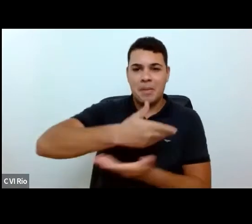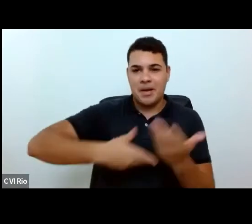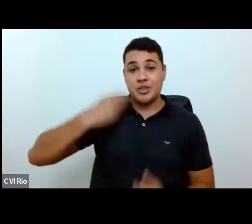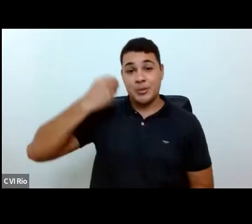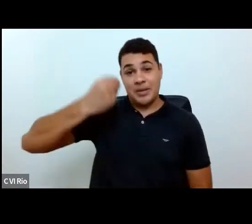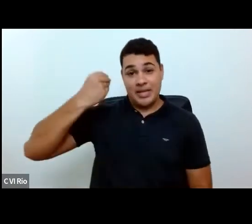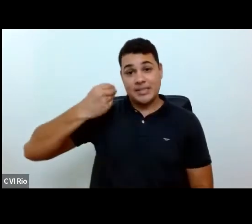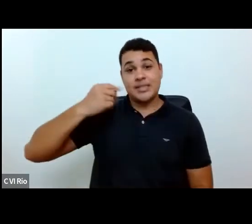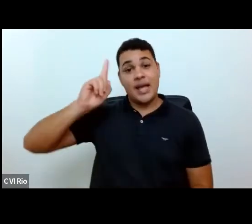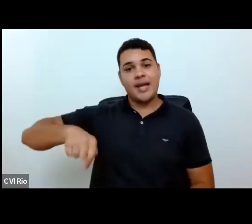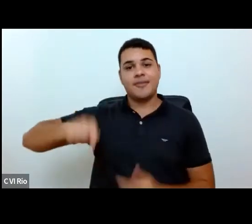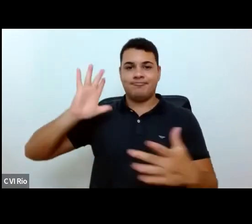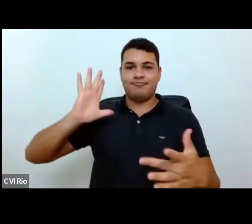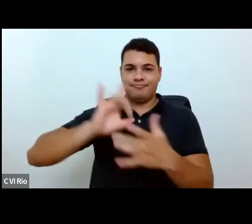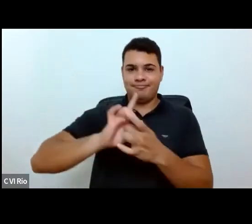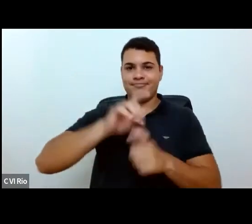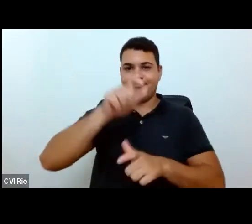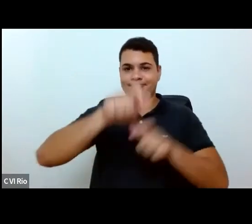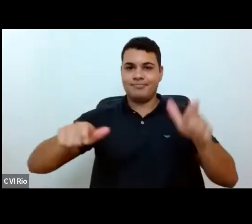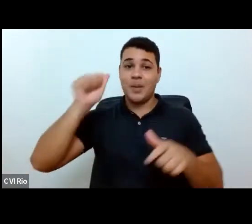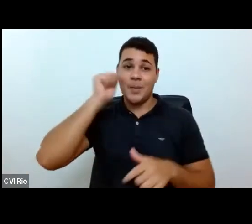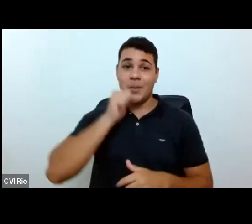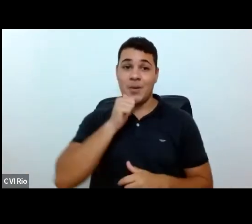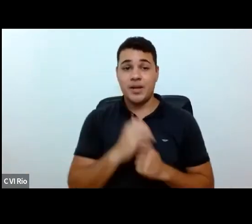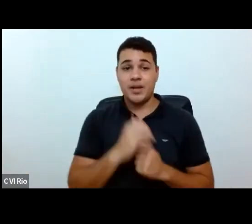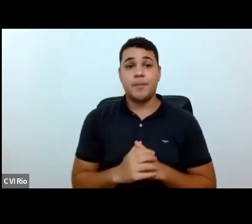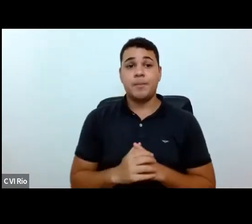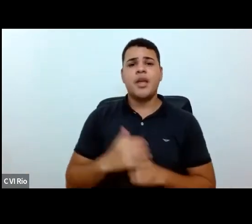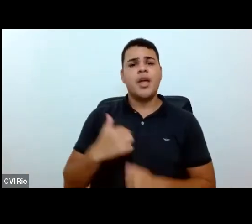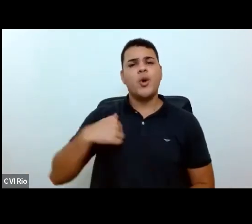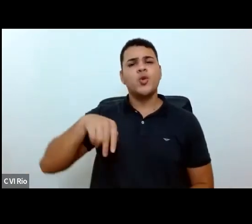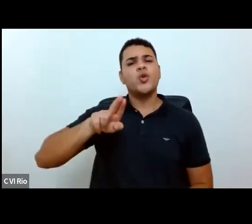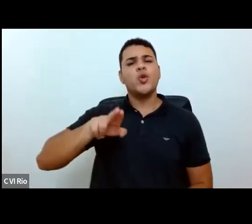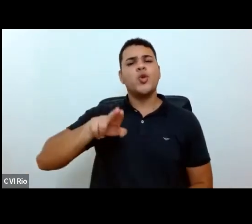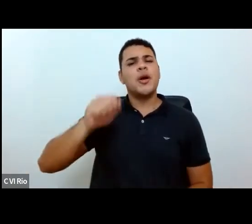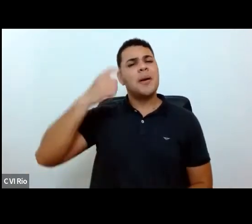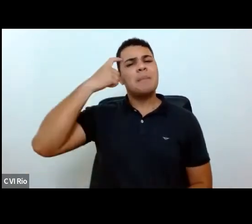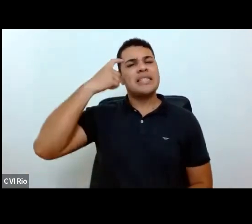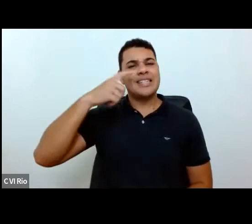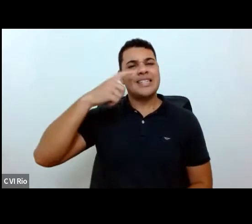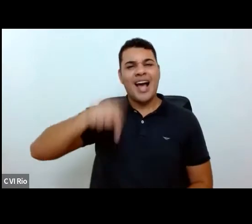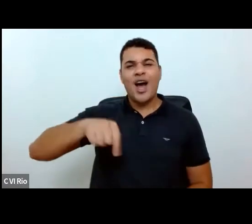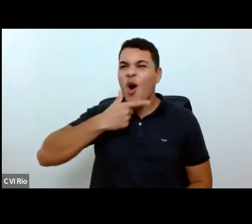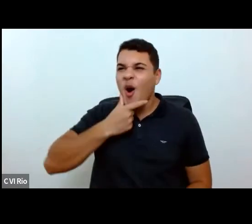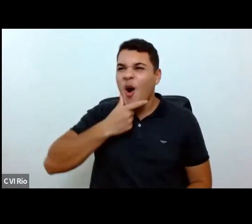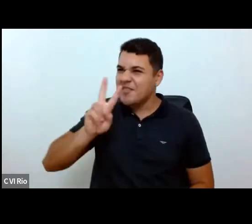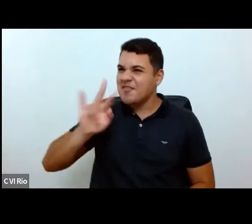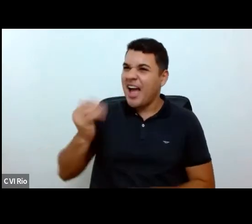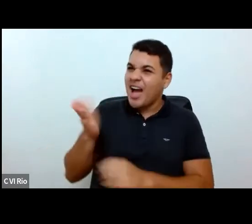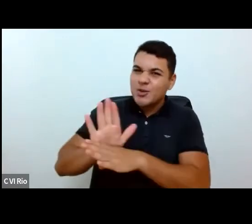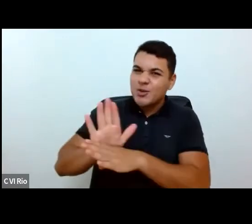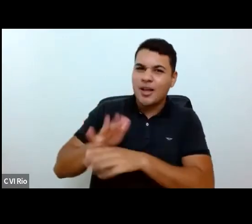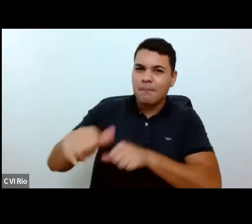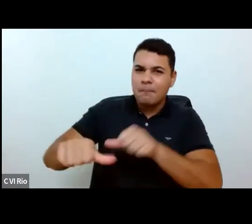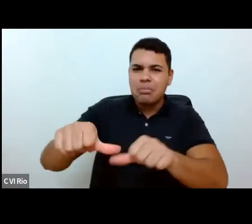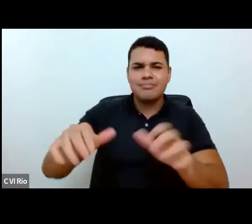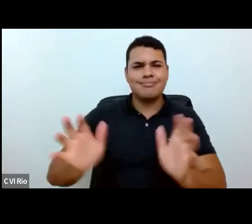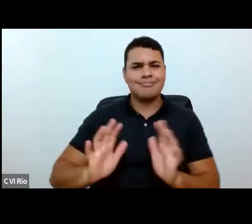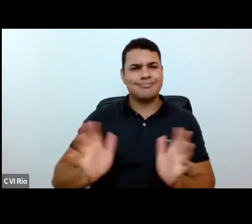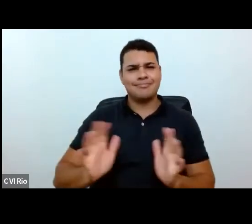das mulheres, né? Nunca tive nenhuma esperança de que homem poderia estar fazendo isso, né? Sejam eles cis ou